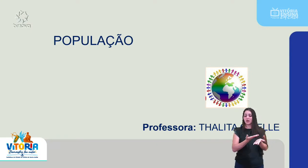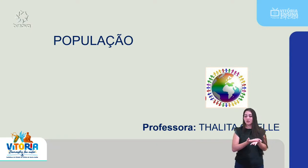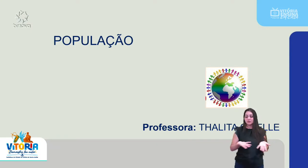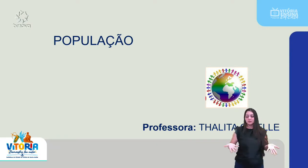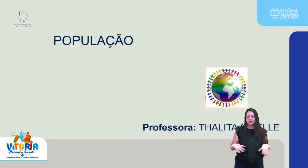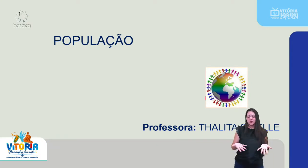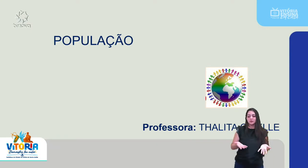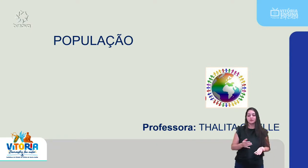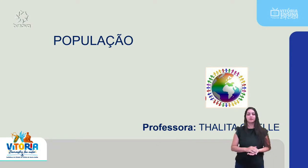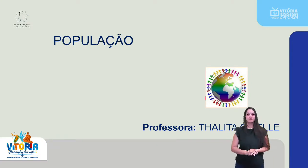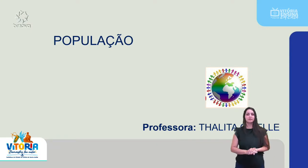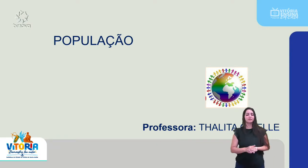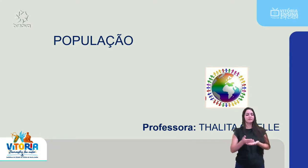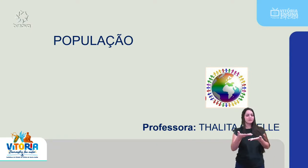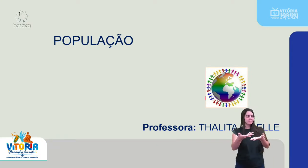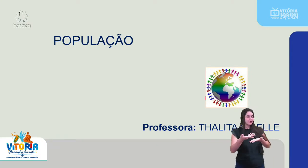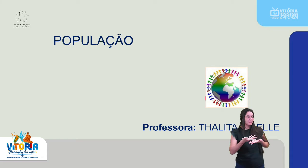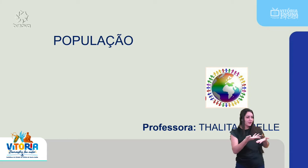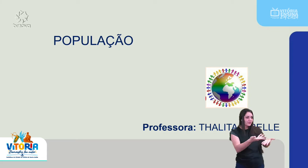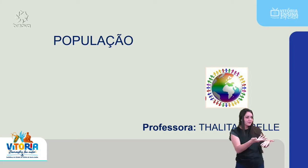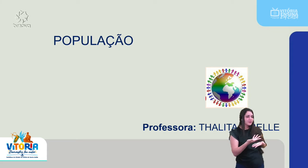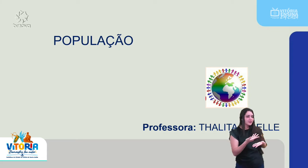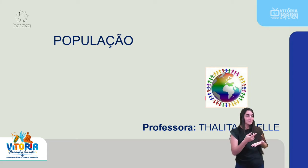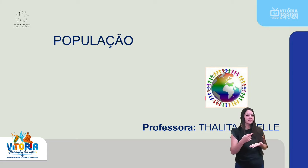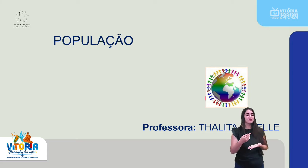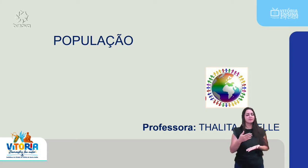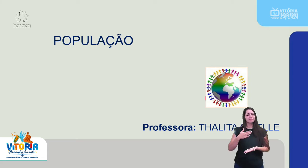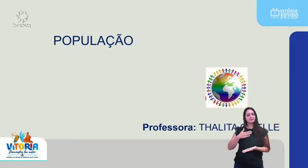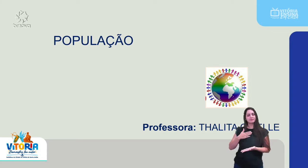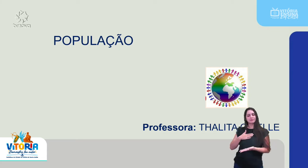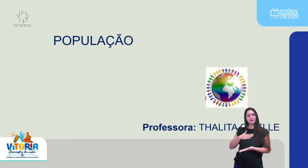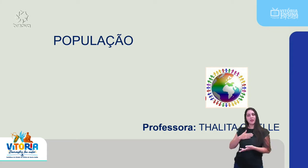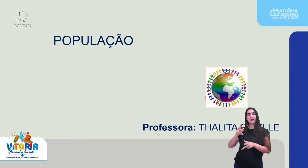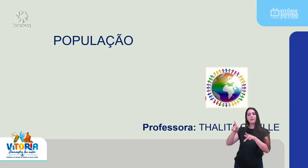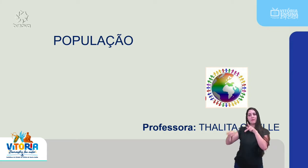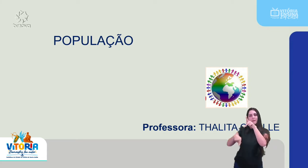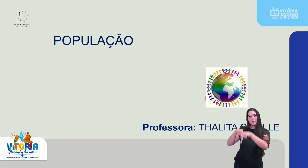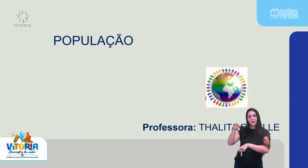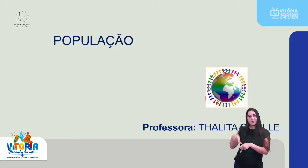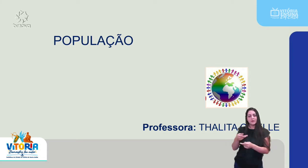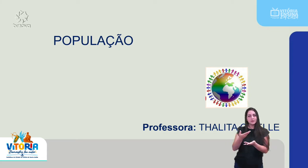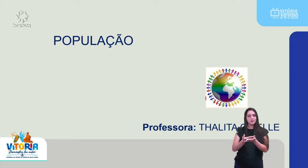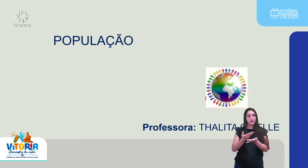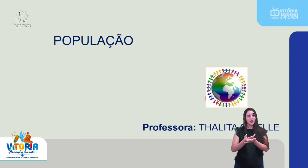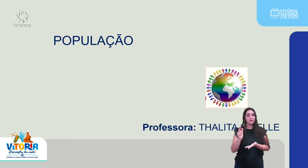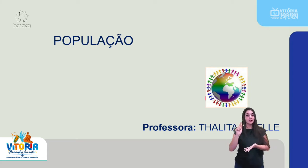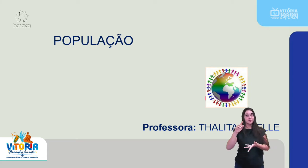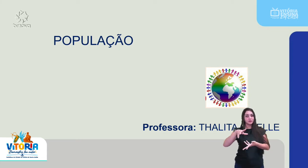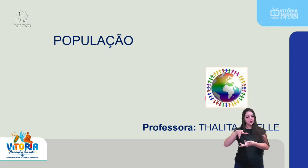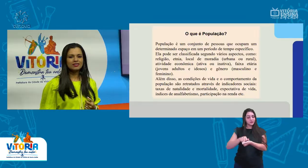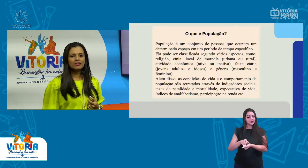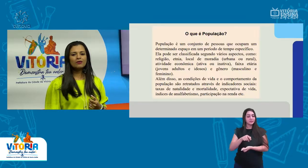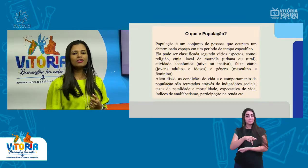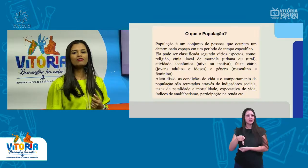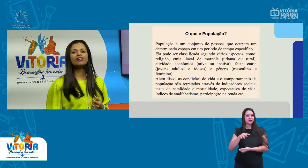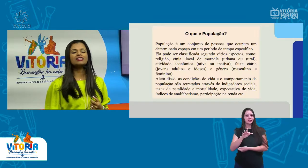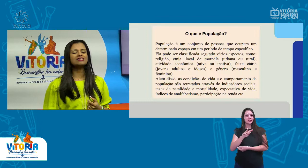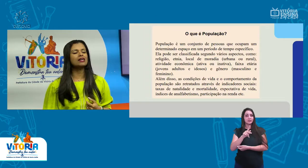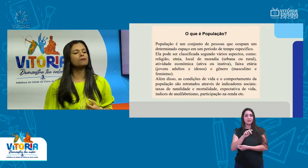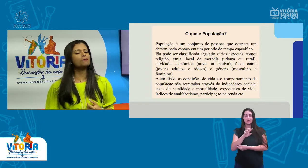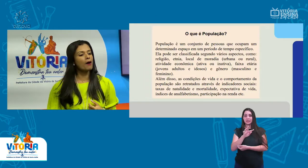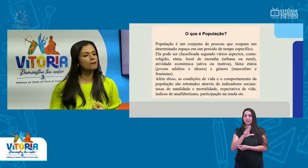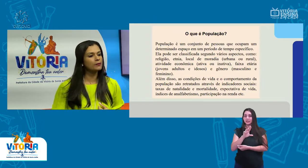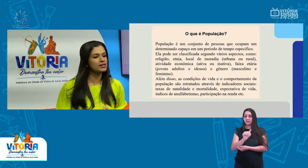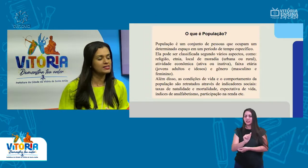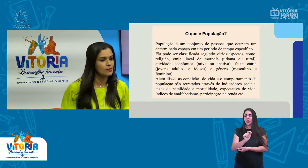Então, sejam todos muito bem-vindos, né? À minha população da aula de geografia da professora Thalita. Simbora. O que vem a